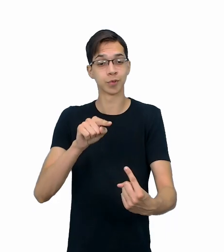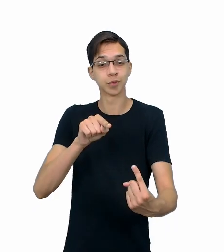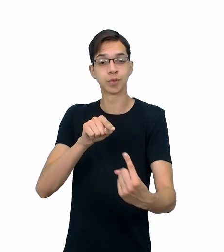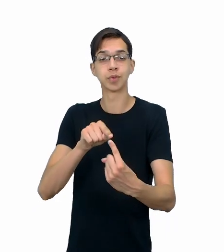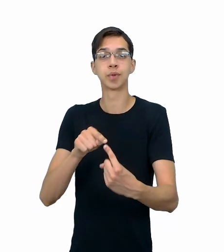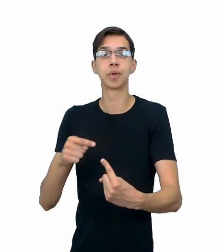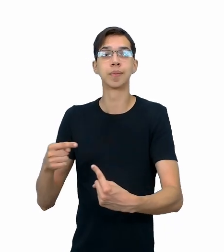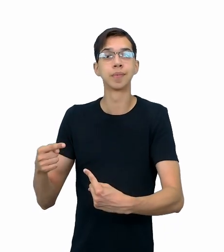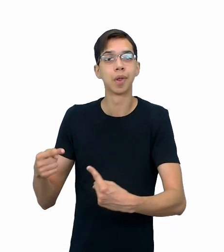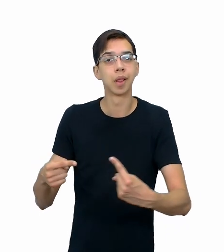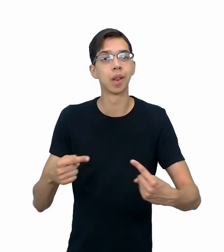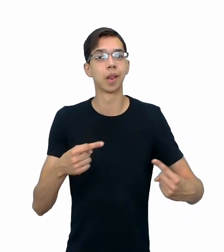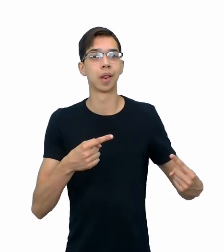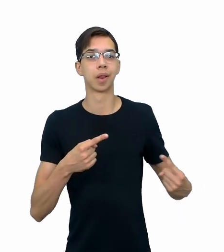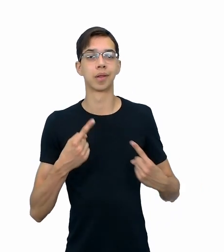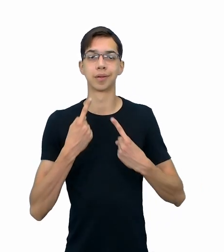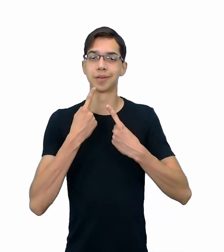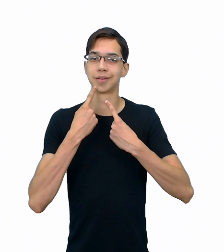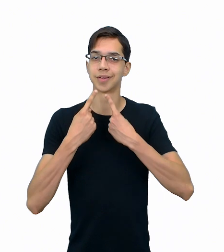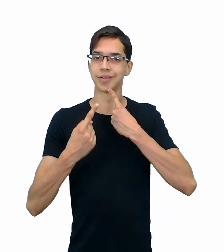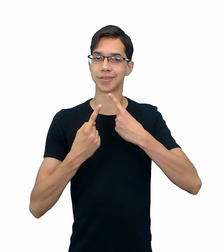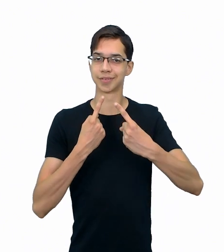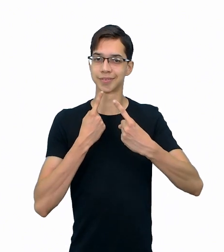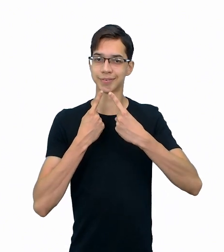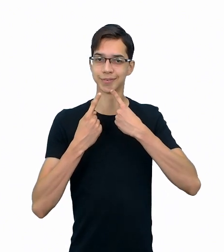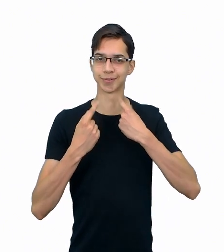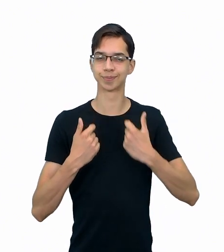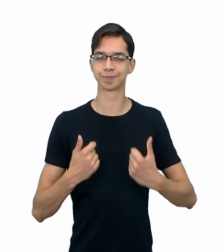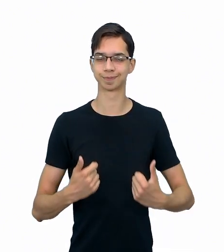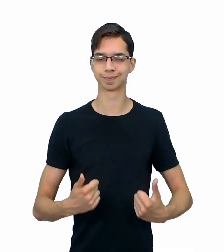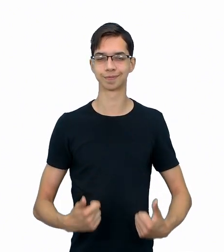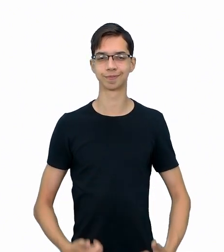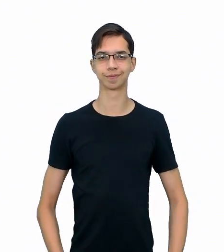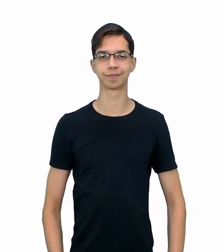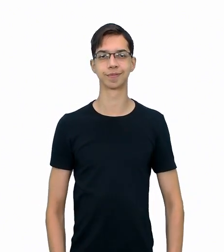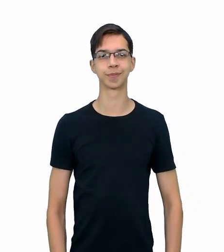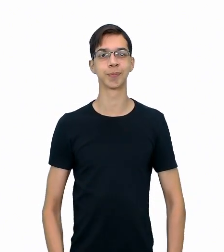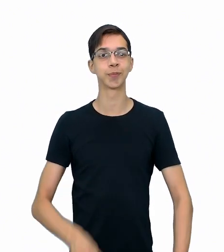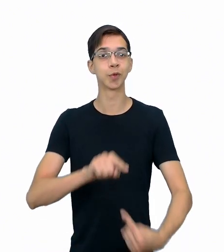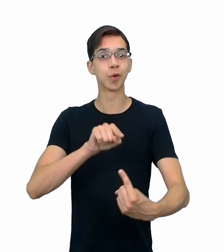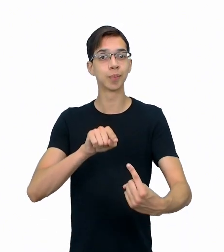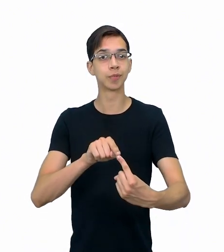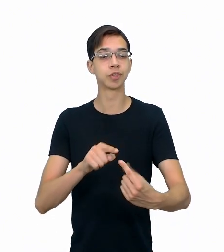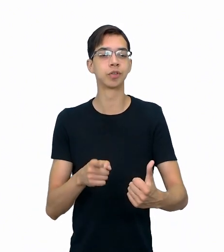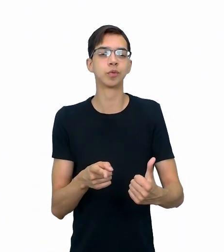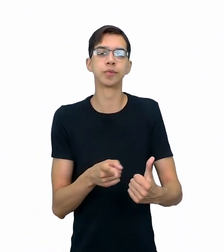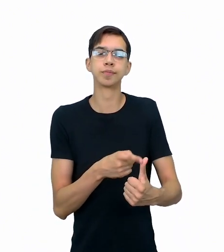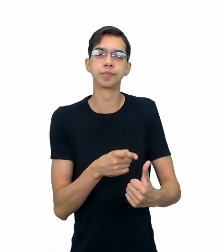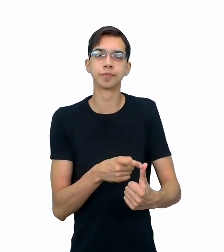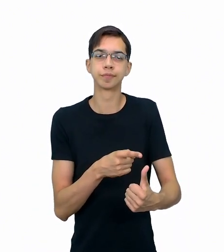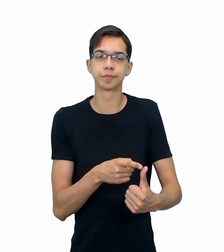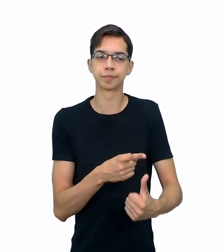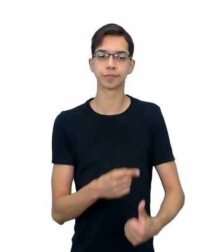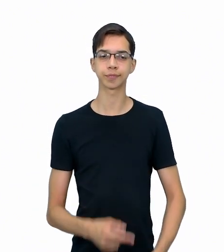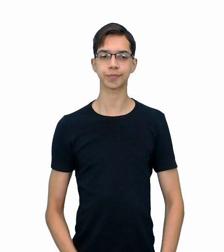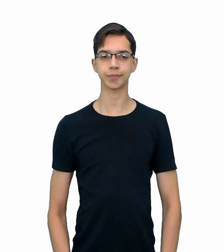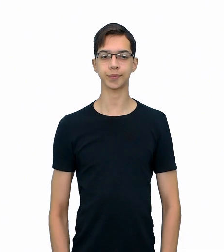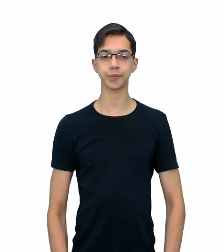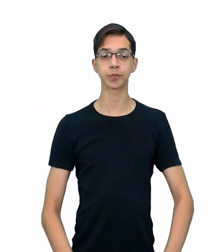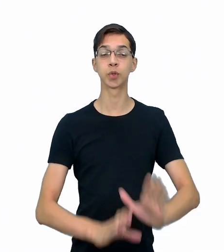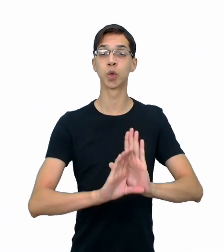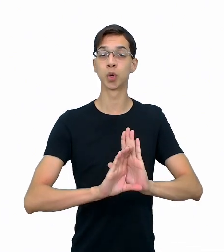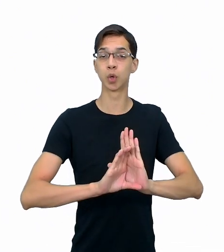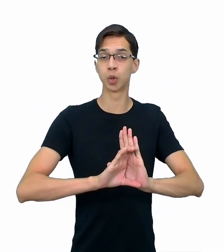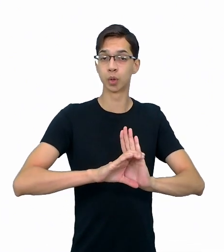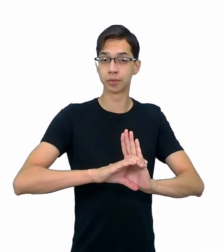objetivos. Então, nosso primeiro objetivo de hoje é recuperar alguns conceitos desenvolvidos no